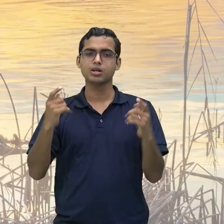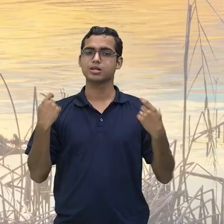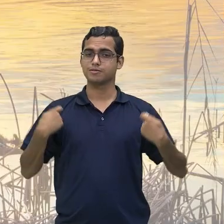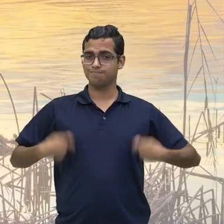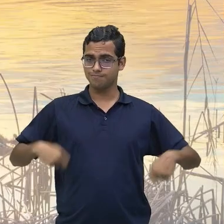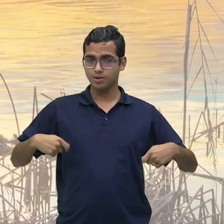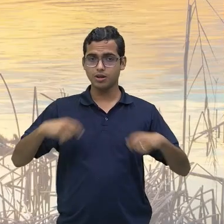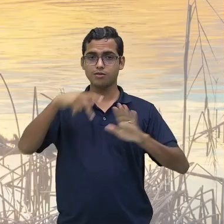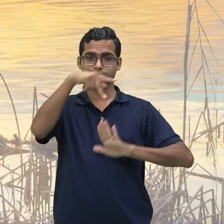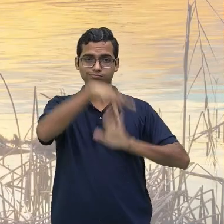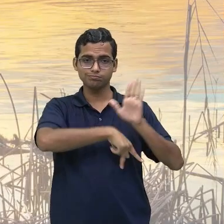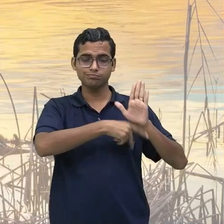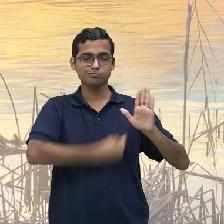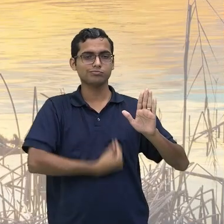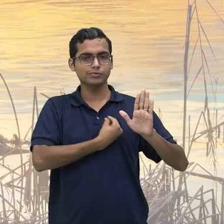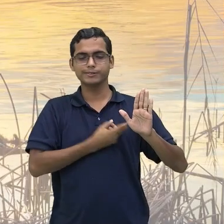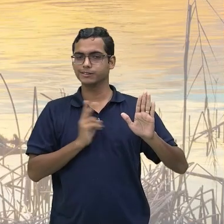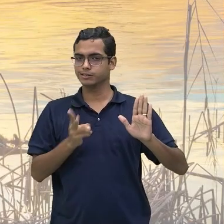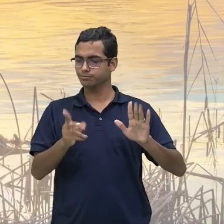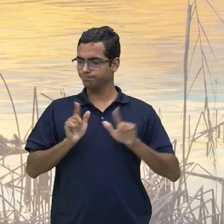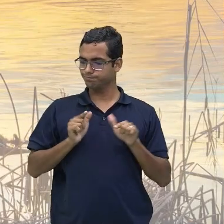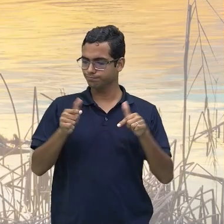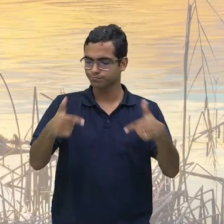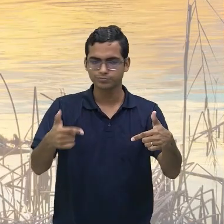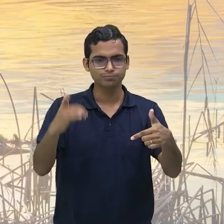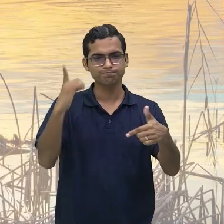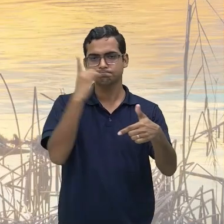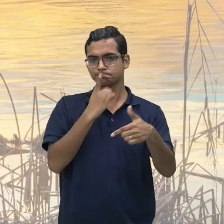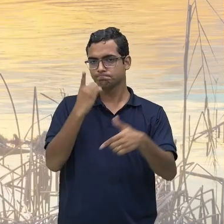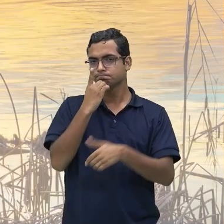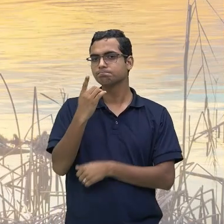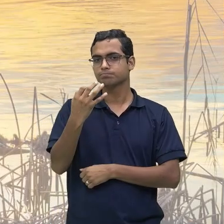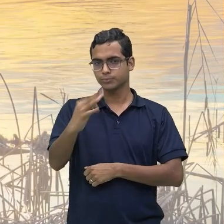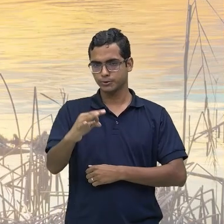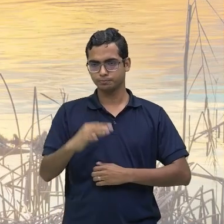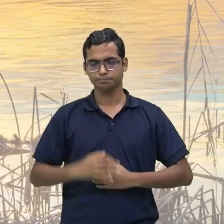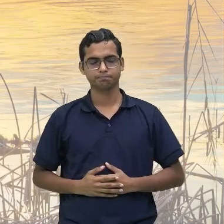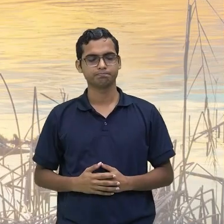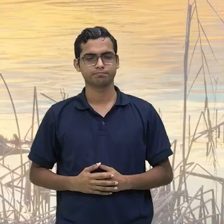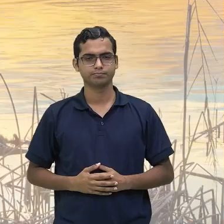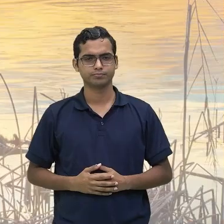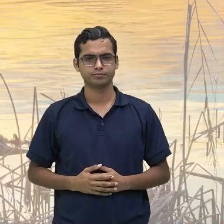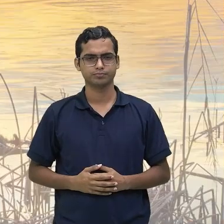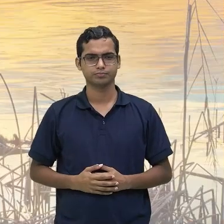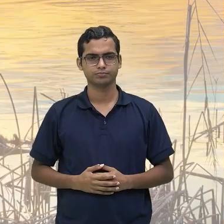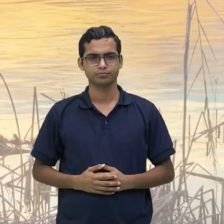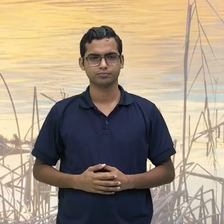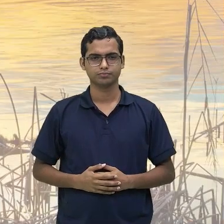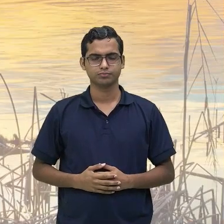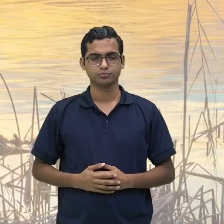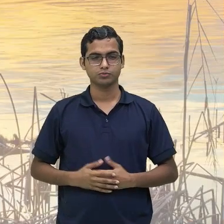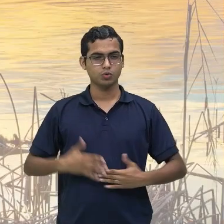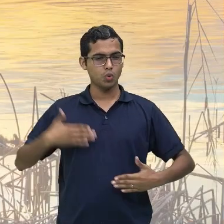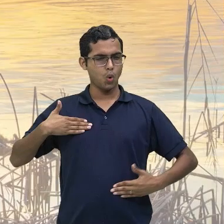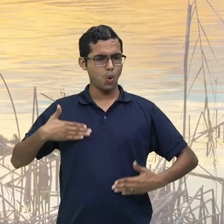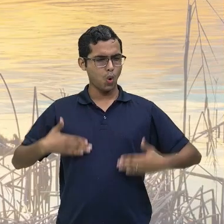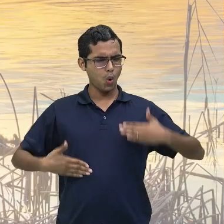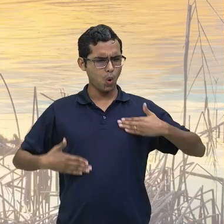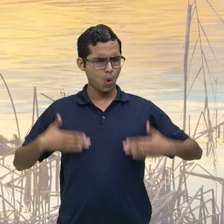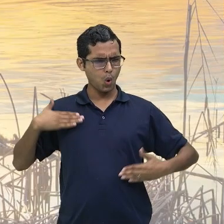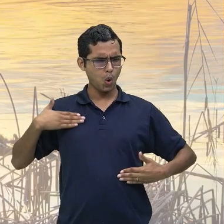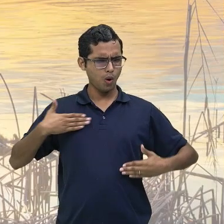um projeto em ação. Então, aqui a gente vai ver também a questão das práticas corporais que elas colaboram com